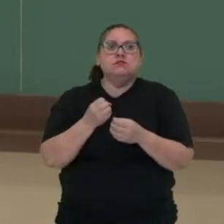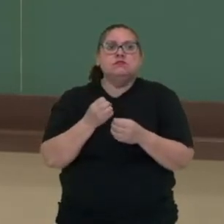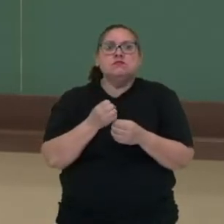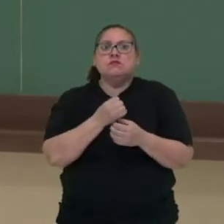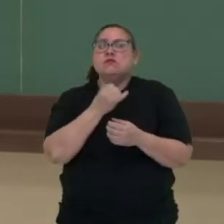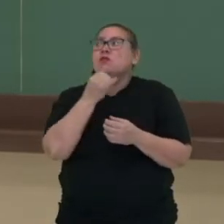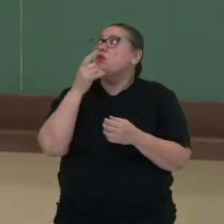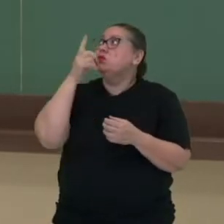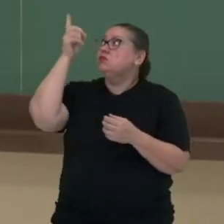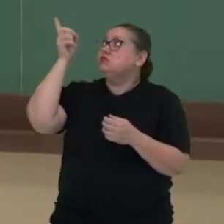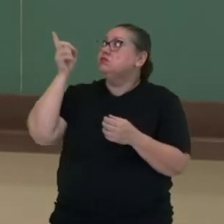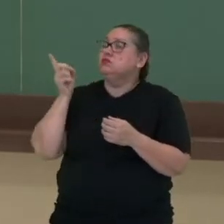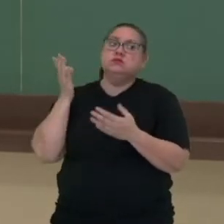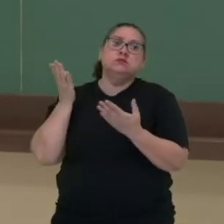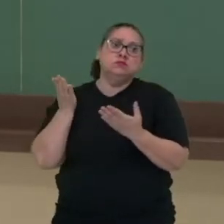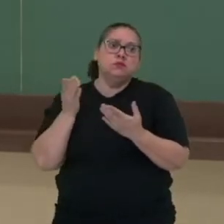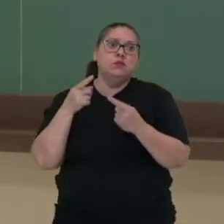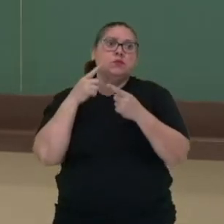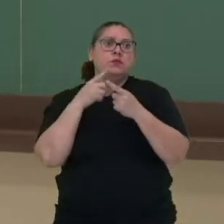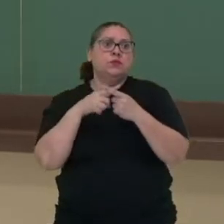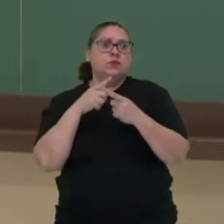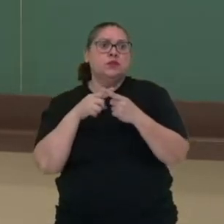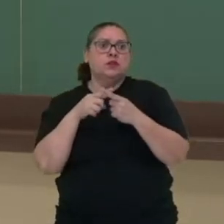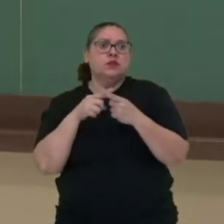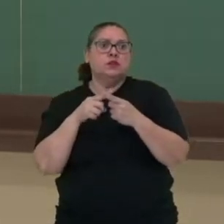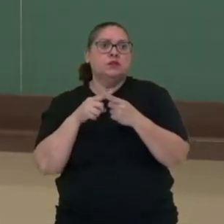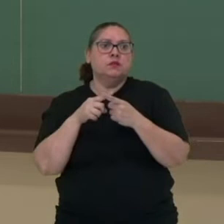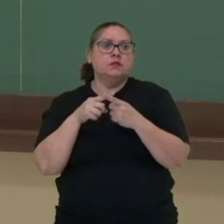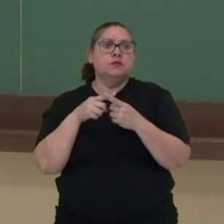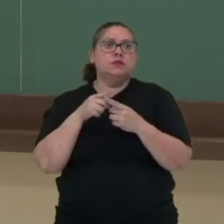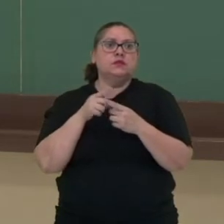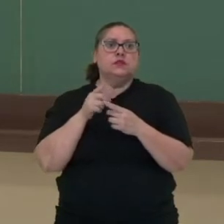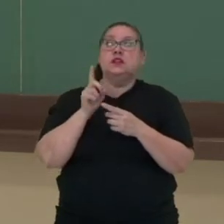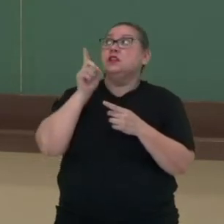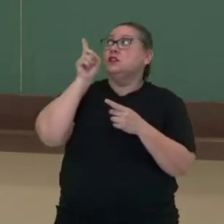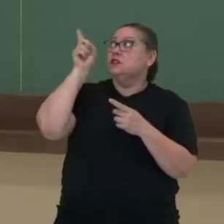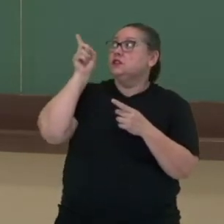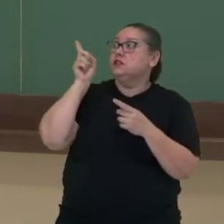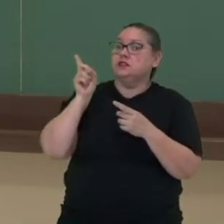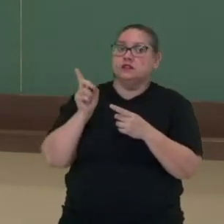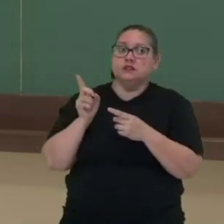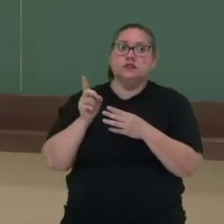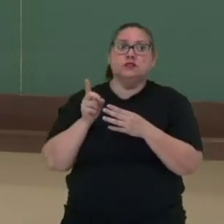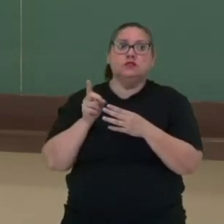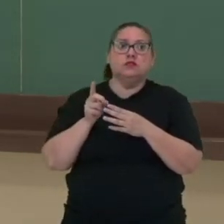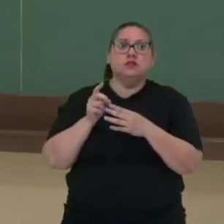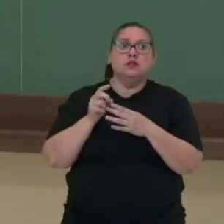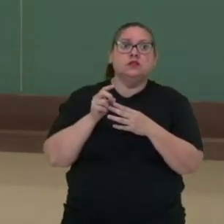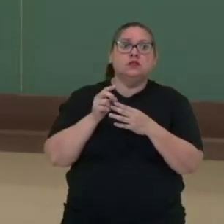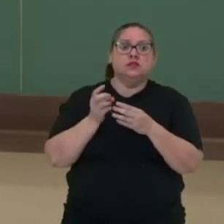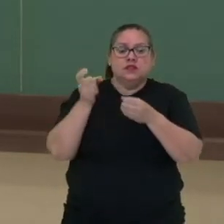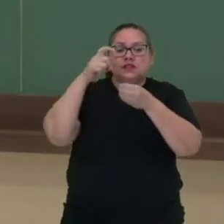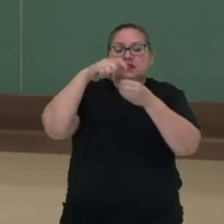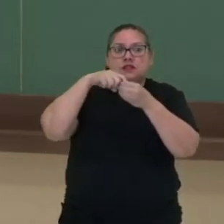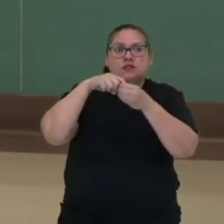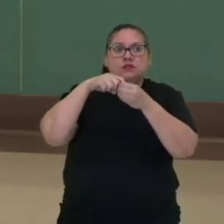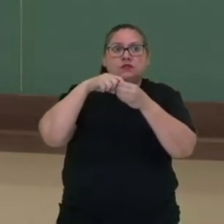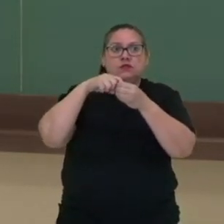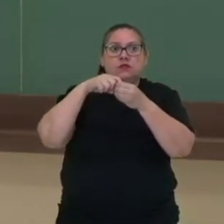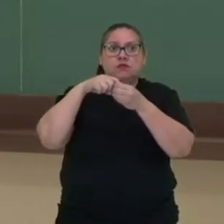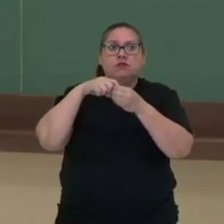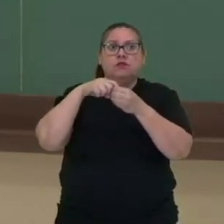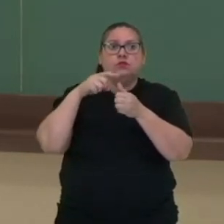algum desses reinos. Pois para classificar esses reinos, os indivíduos que estão dentro do